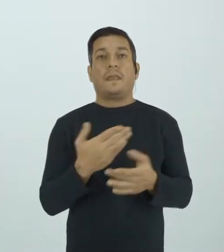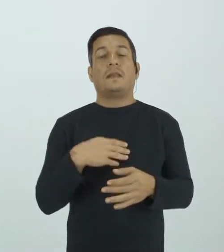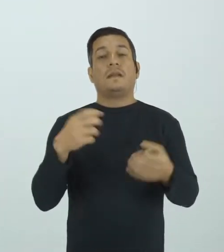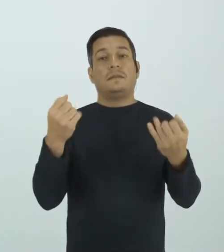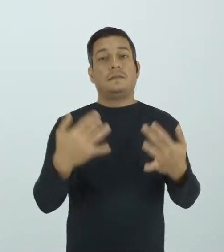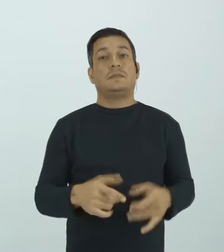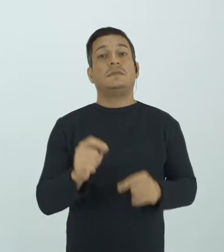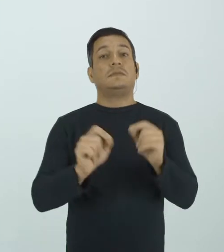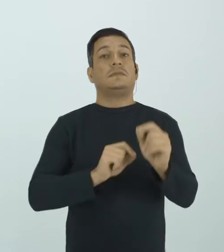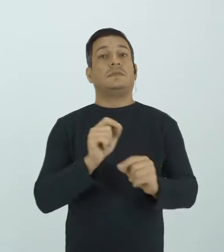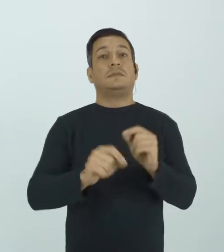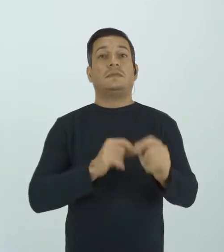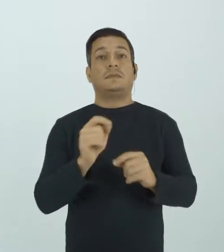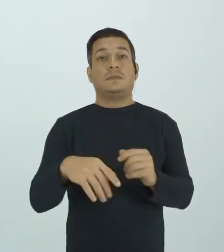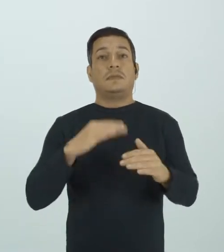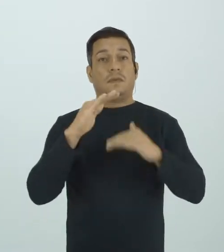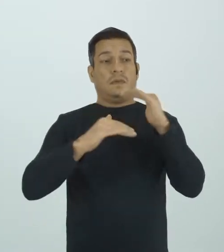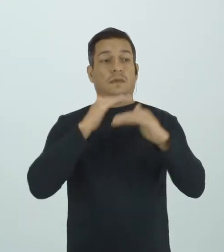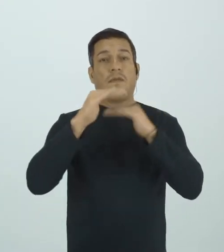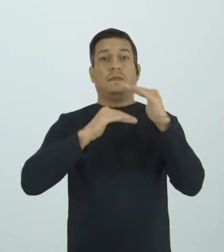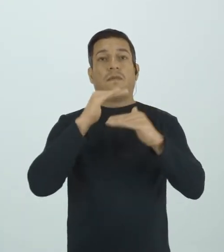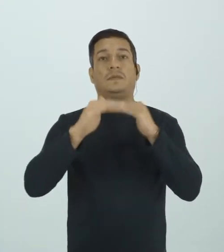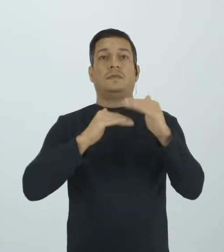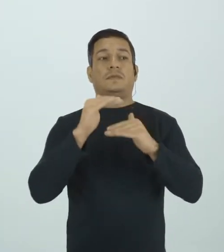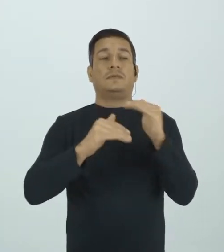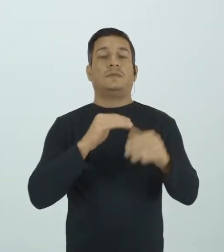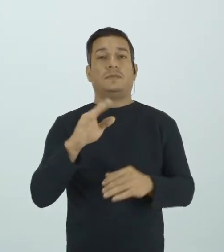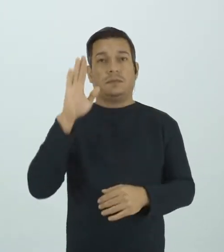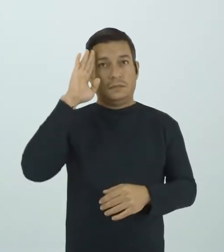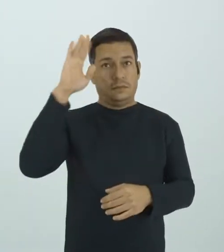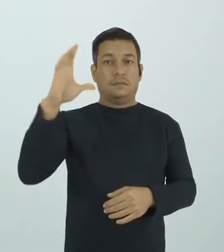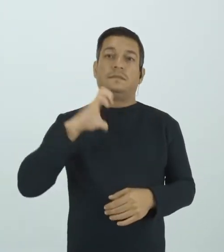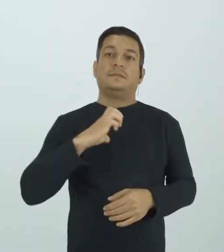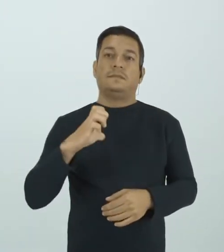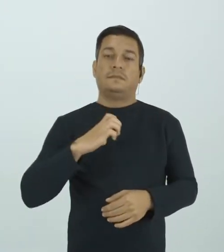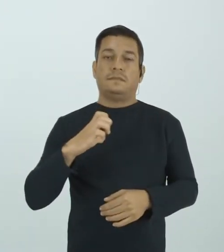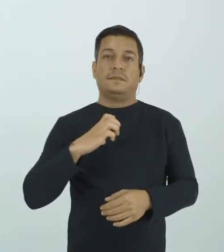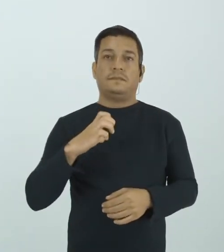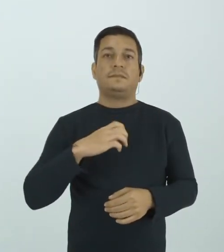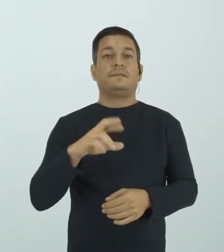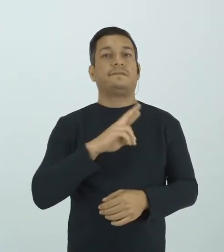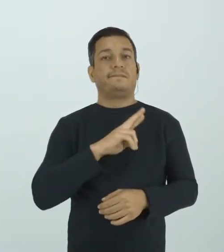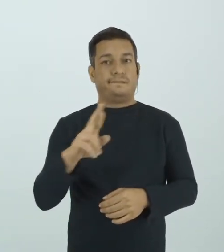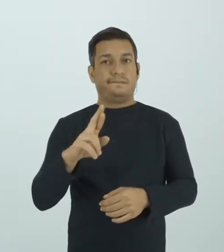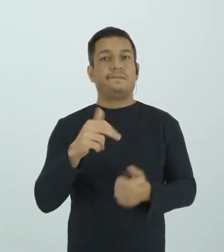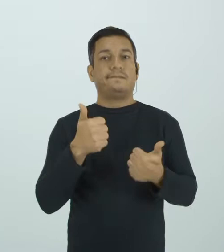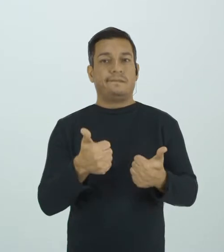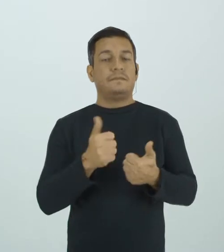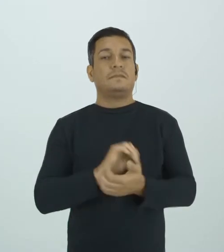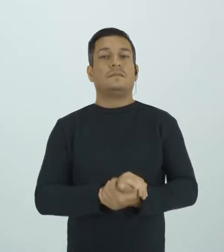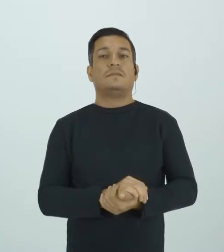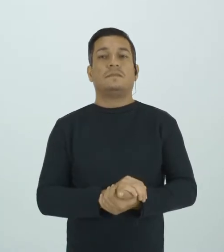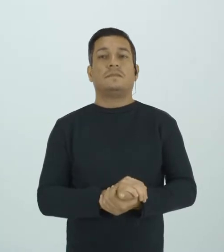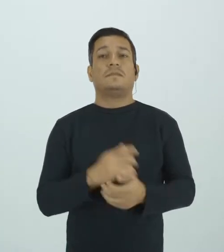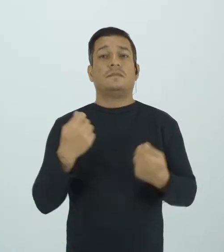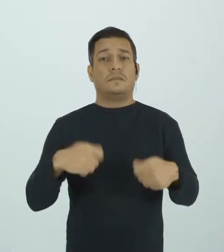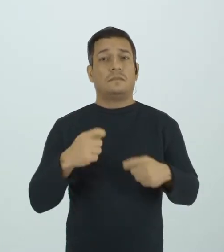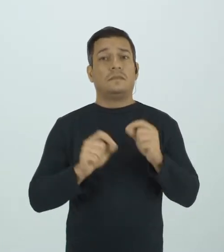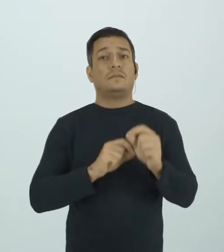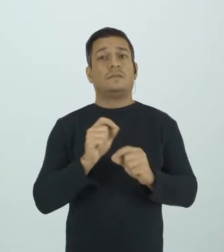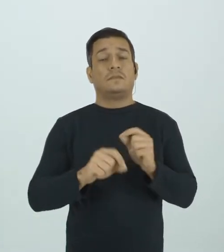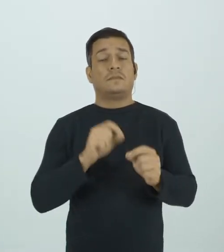vai abordar a evolução dos princípios éticos nas religiões, tá? É